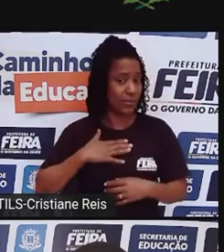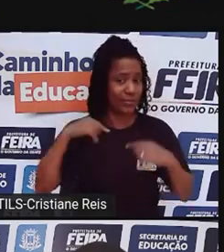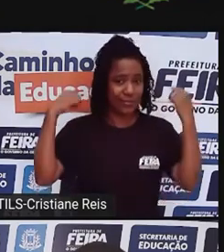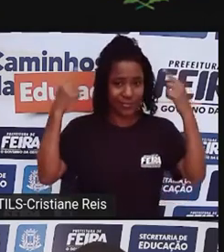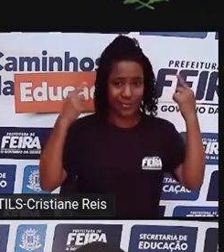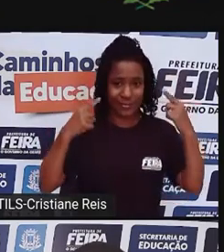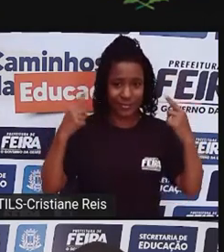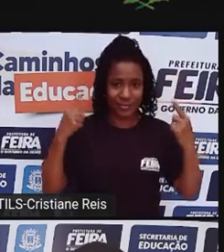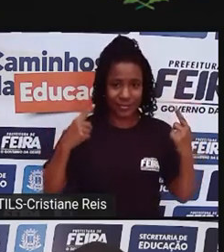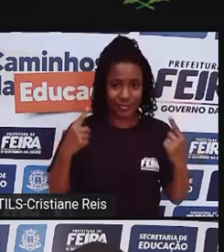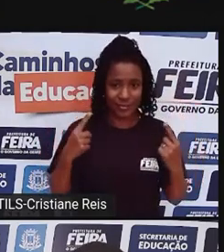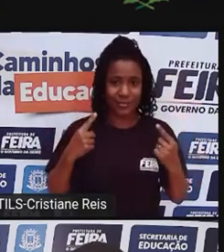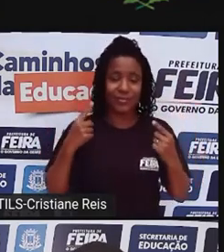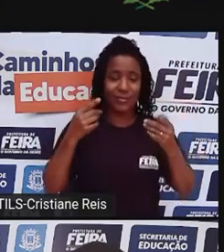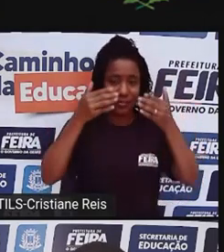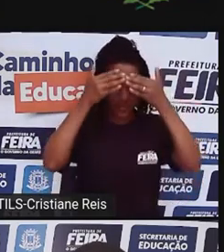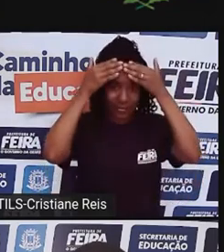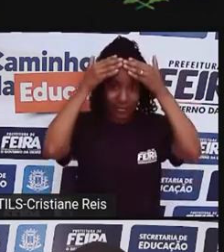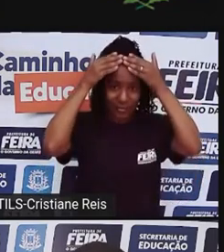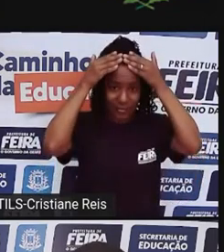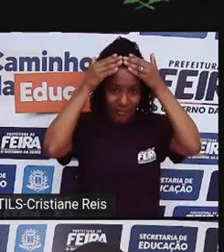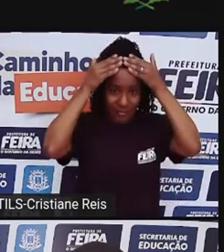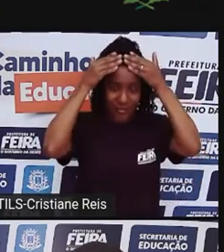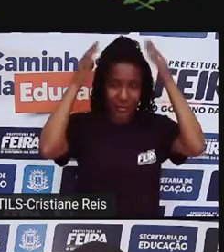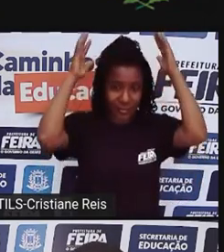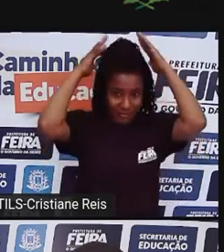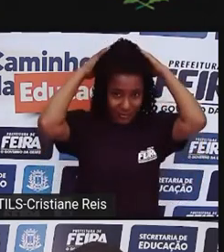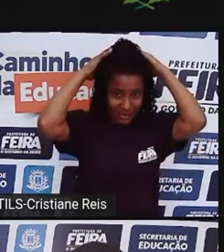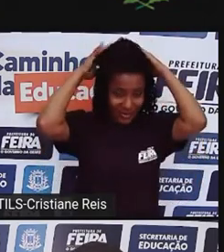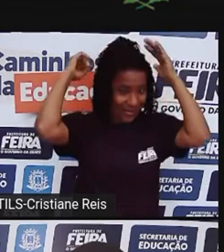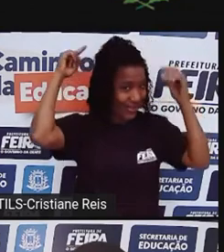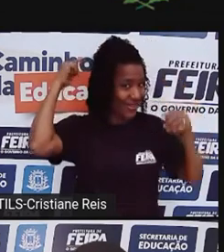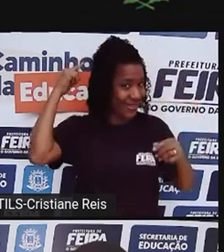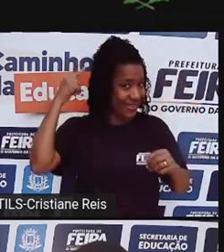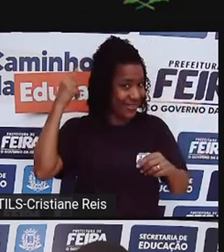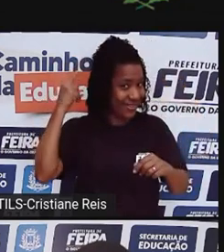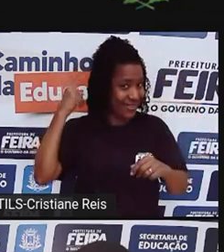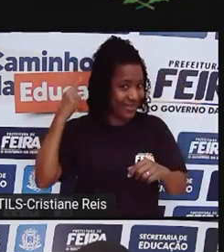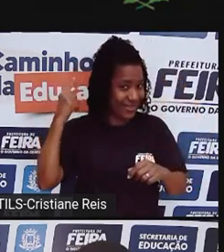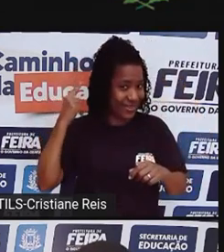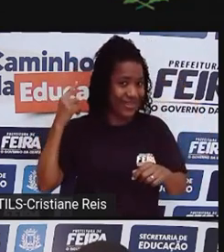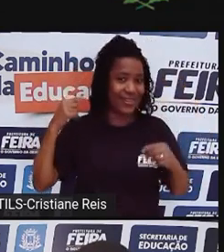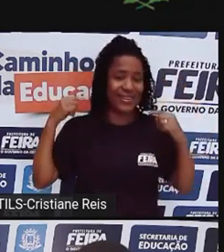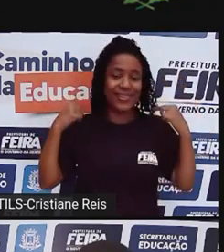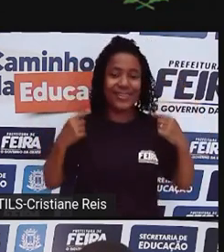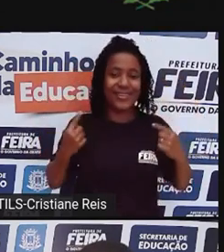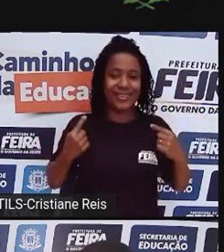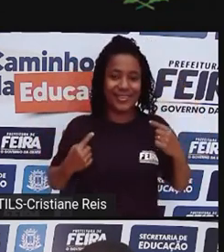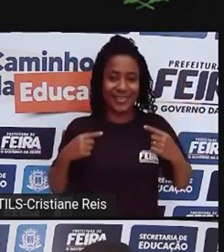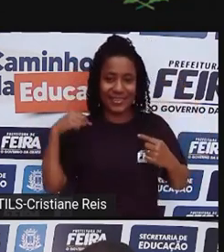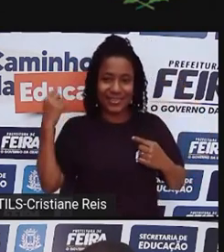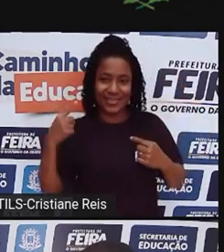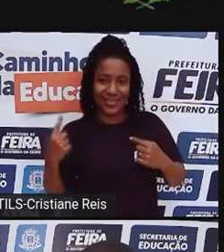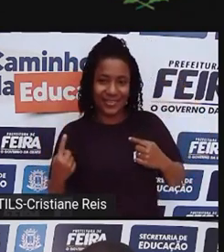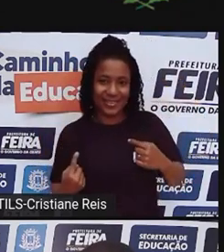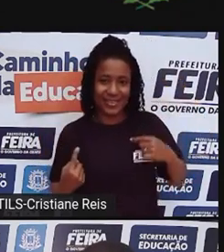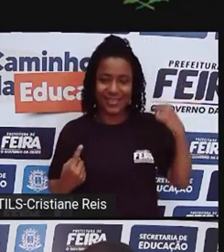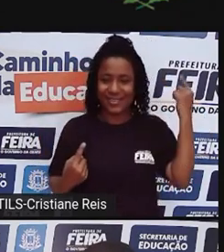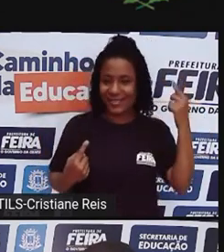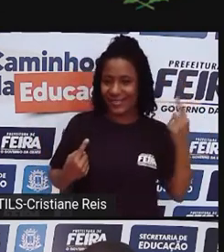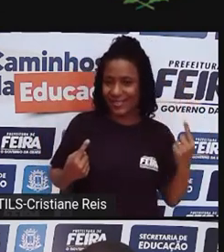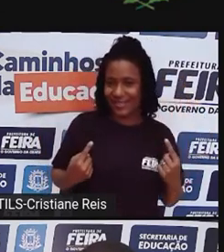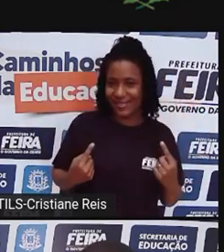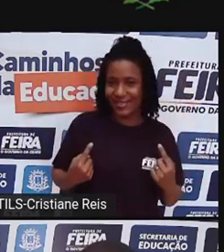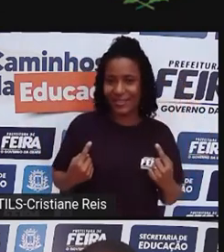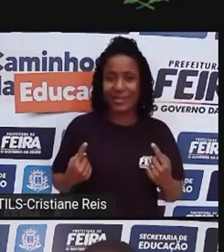na frente ele é mais liso, no meio ele é mais crespo, aí tem os cachos que são mais soltos, outros eles são mais fechados. Então, como é